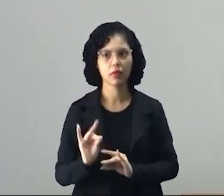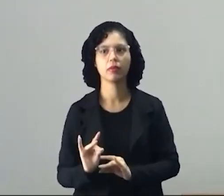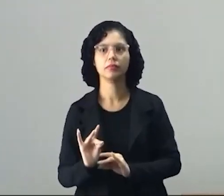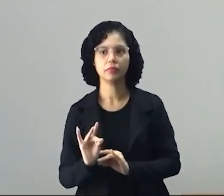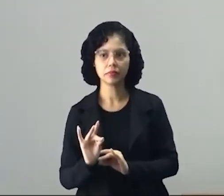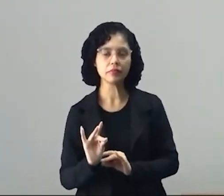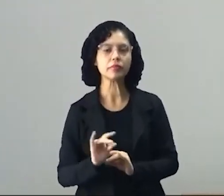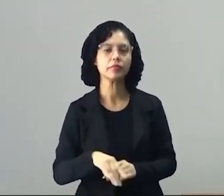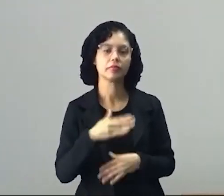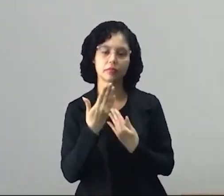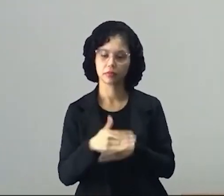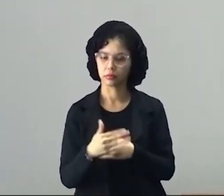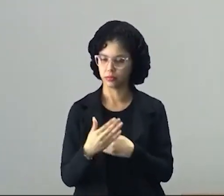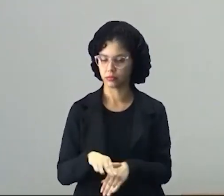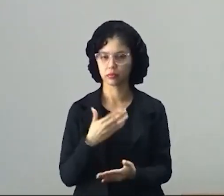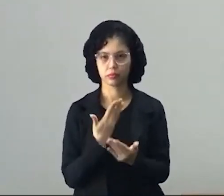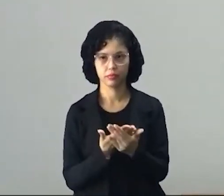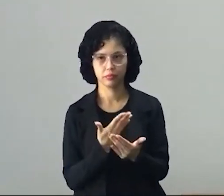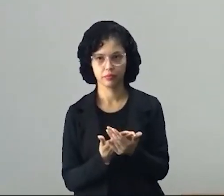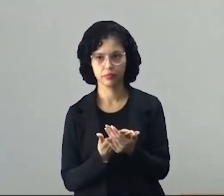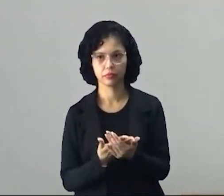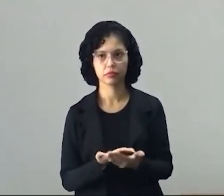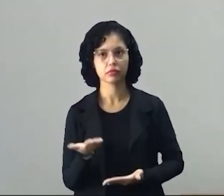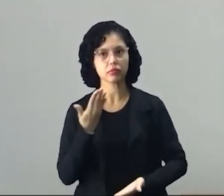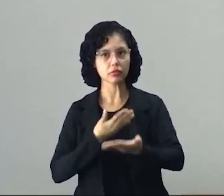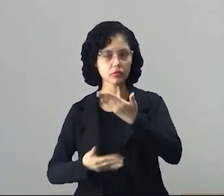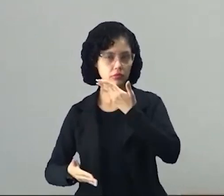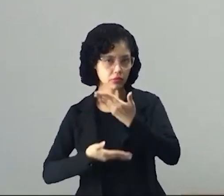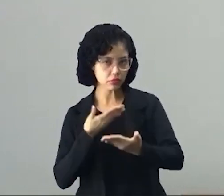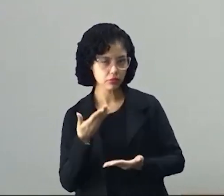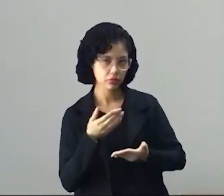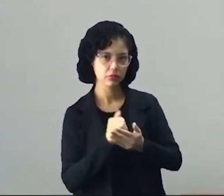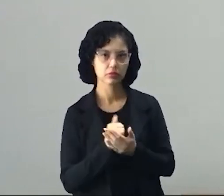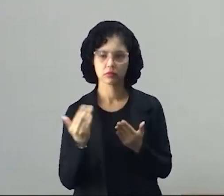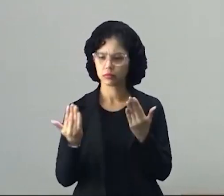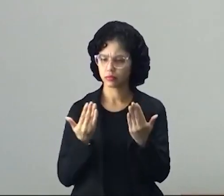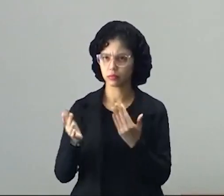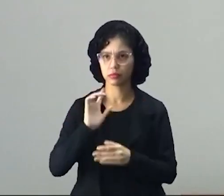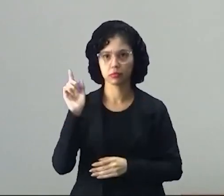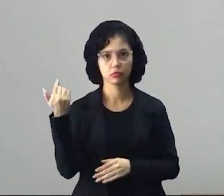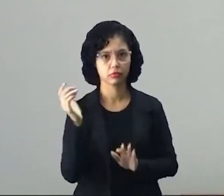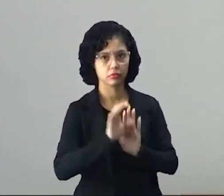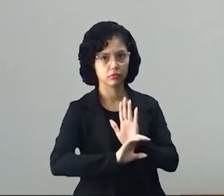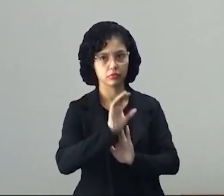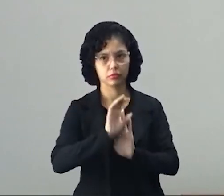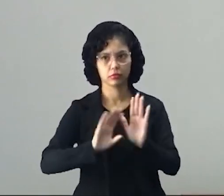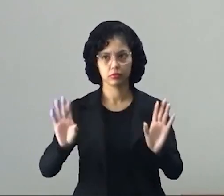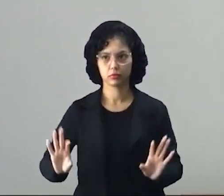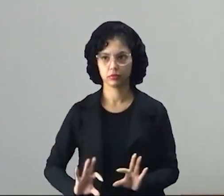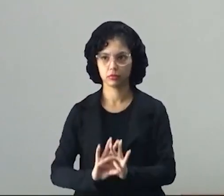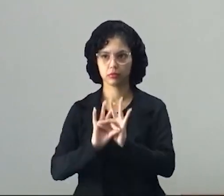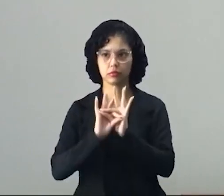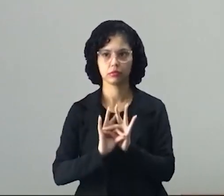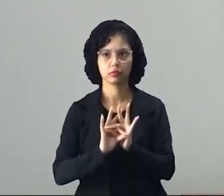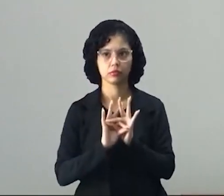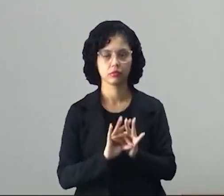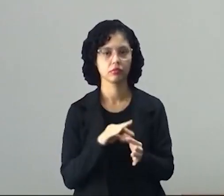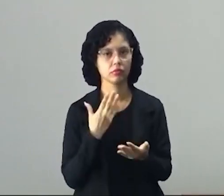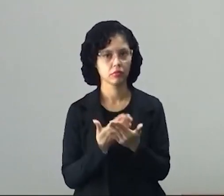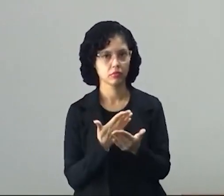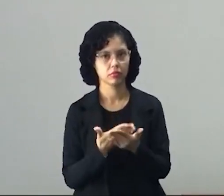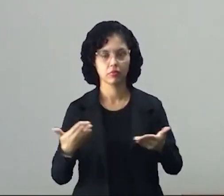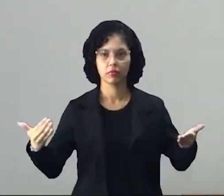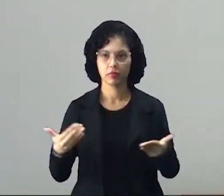para a prova do Enem deve ser compartilhado, deve ser associado a outros conteúdos, certo? Então, na aula